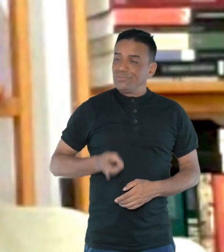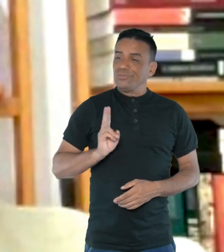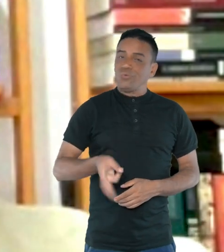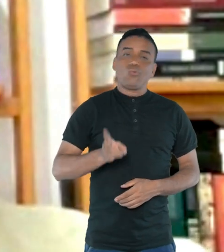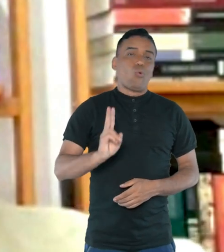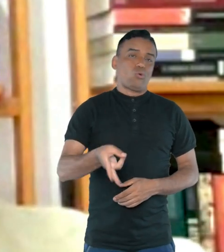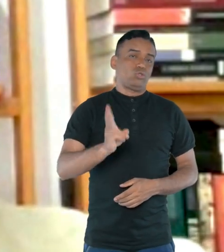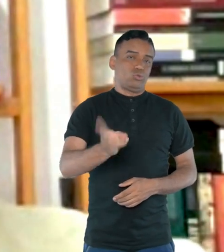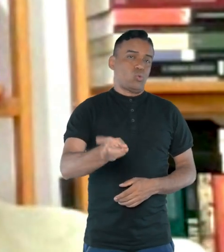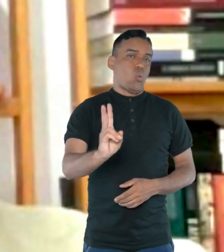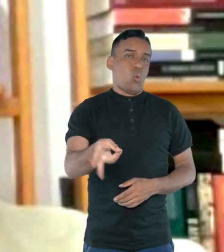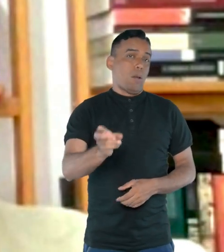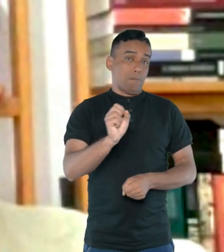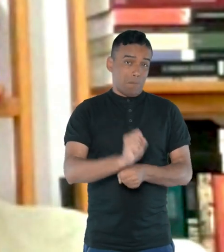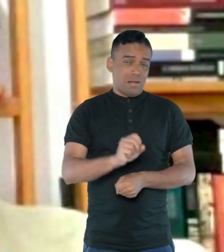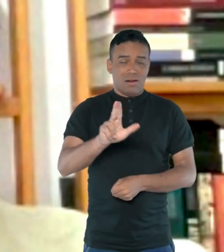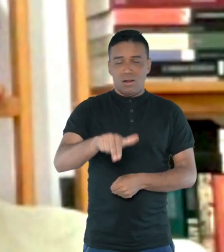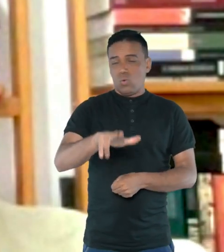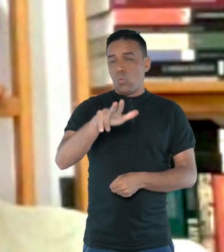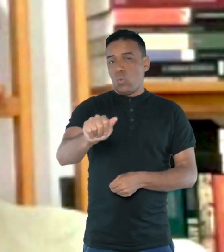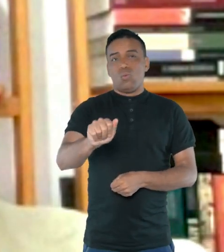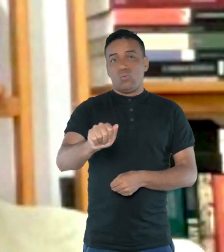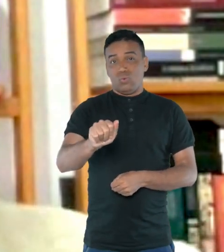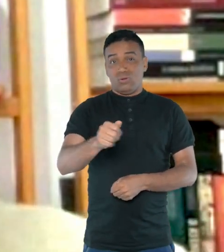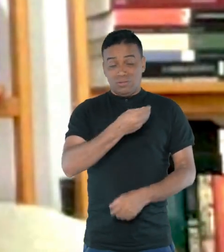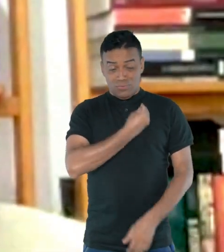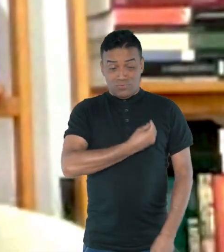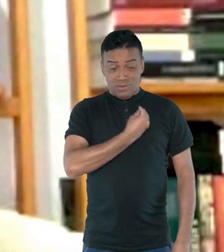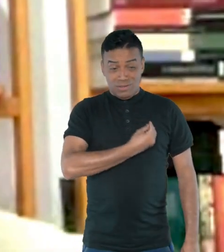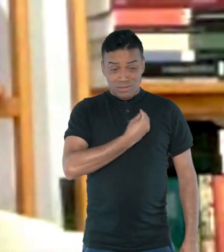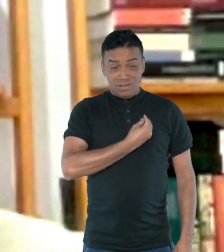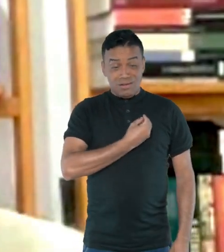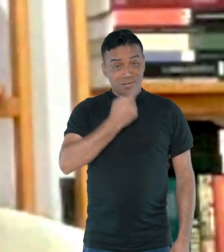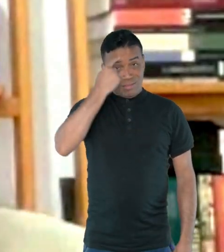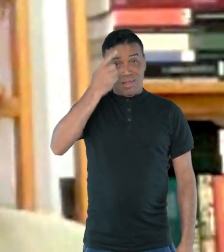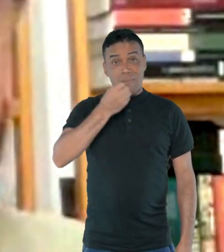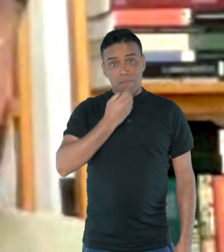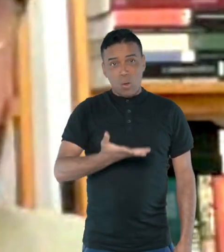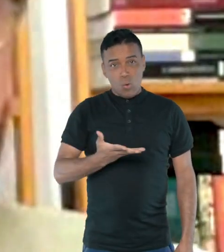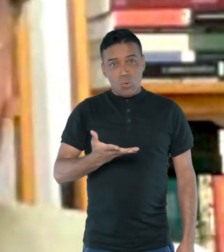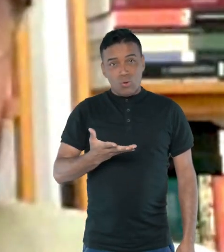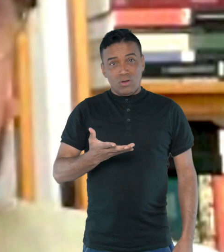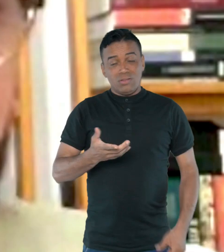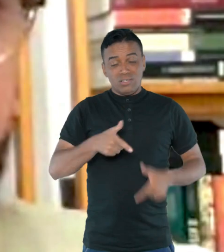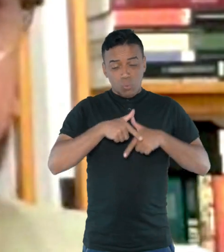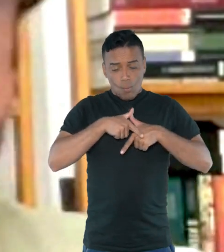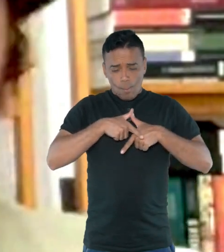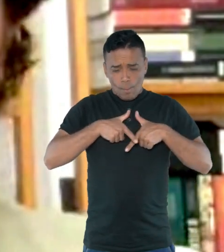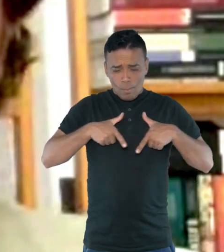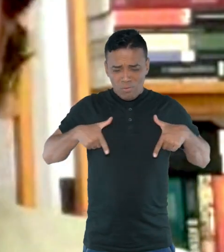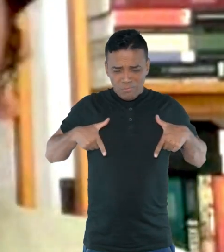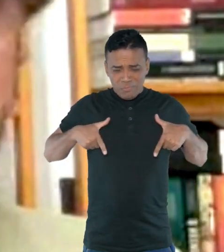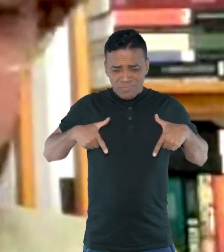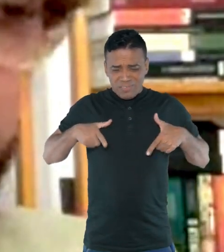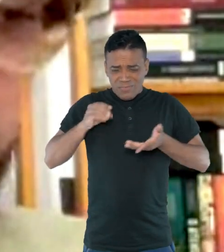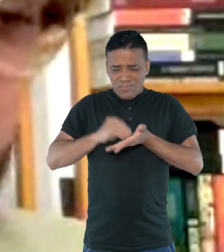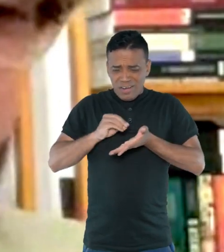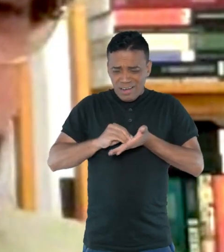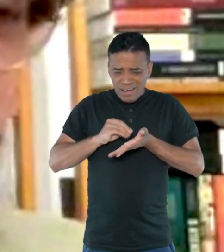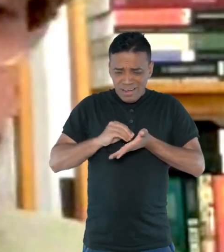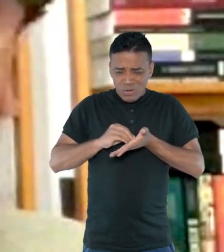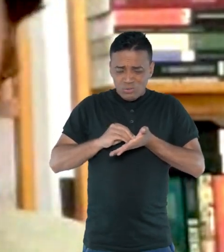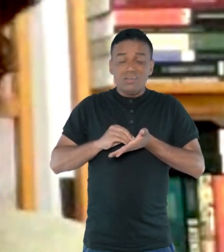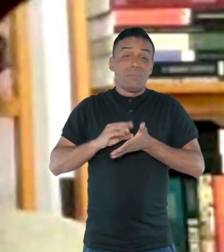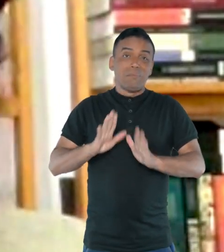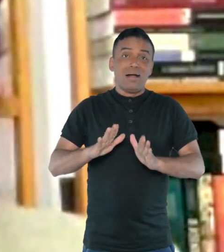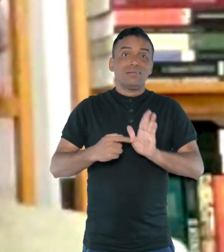coisa boa, que essa ideia da vida continuar, ela também deixa esse vazio, deixa essa ausência, mas também revela